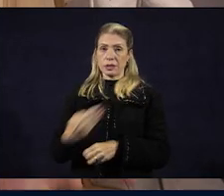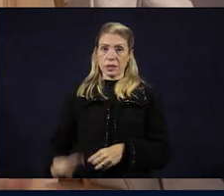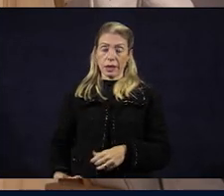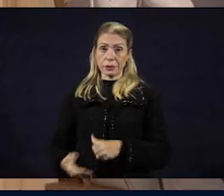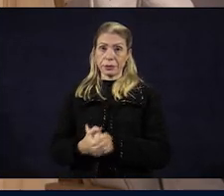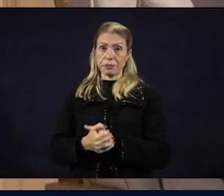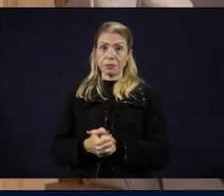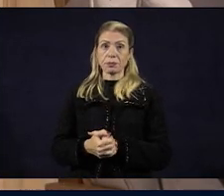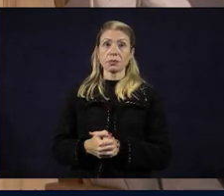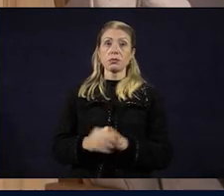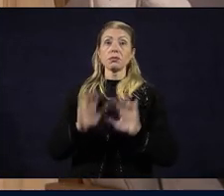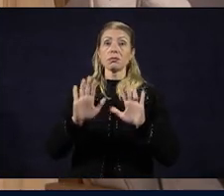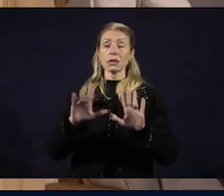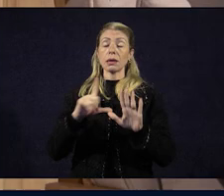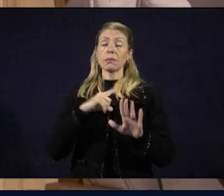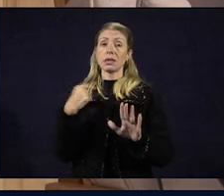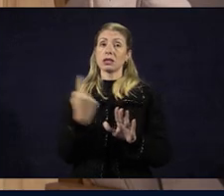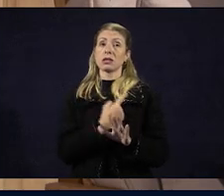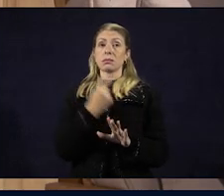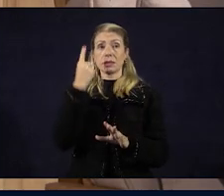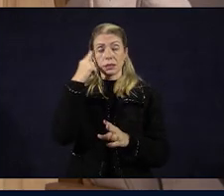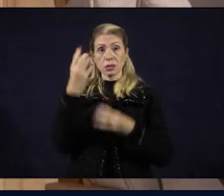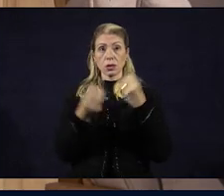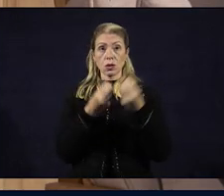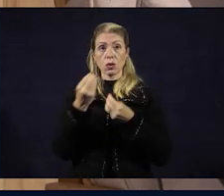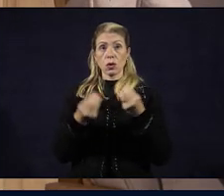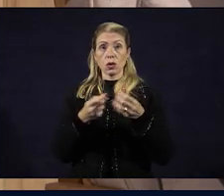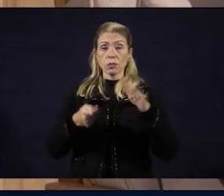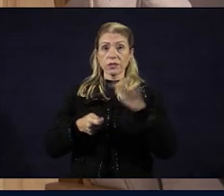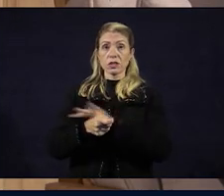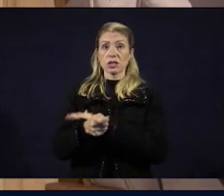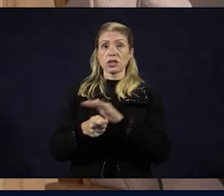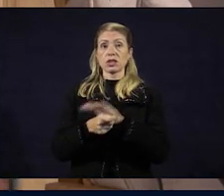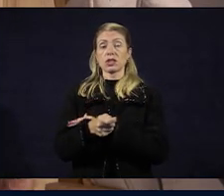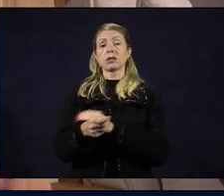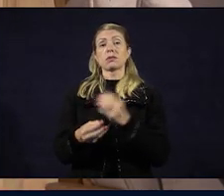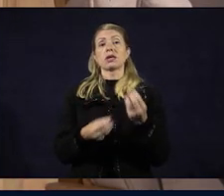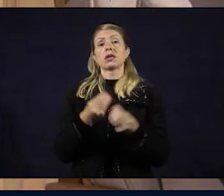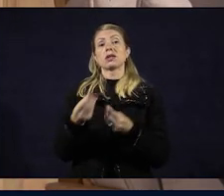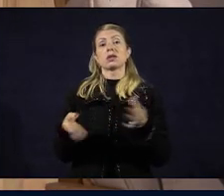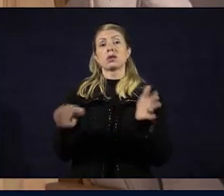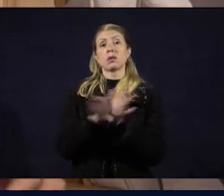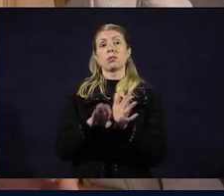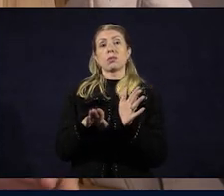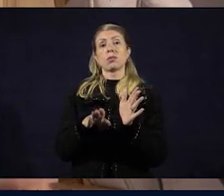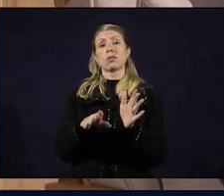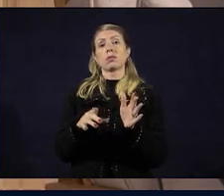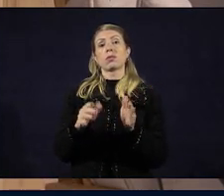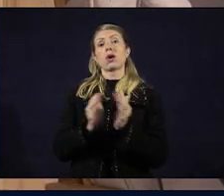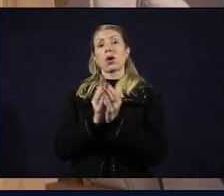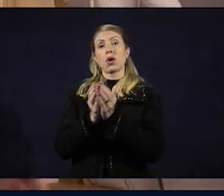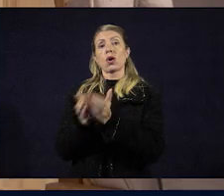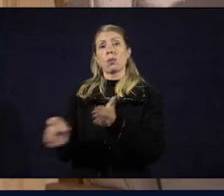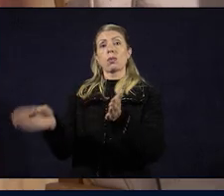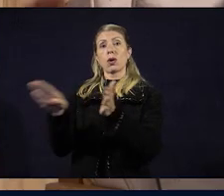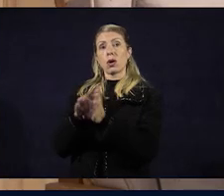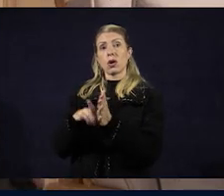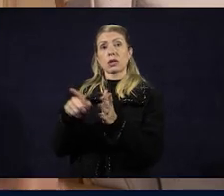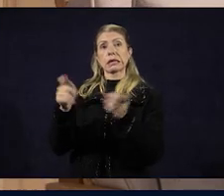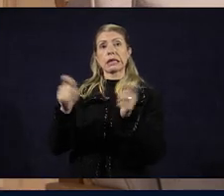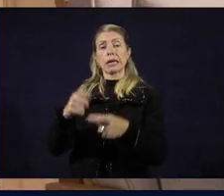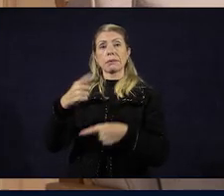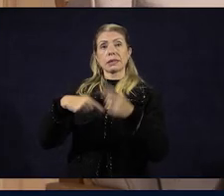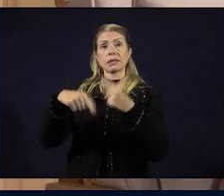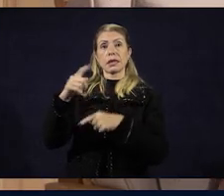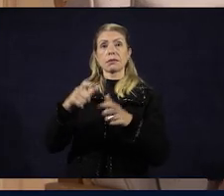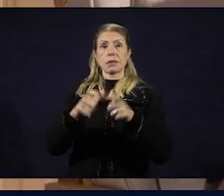e essa moeda está mudando. A gente tem tido investimentos substanciais na chegada aos portos e as ferrovias ganham aí uma capacidade maior. E a terceira